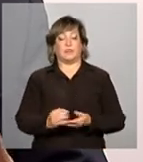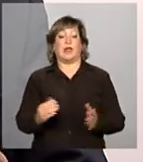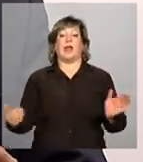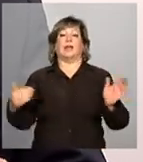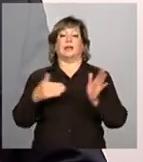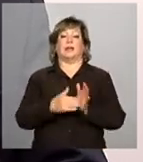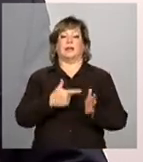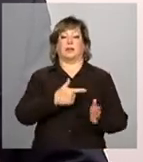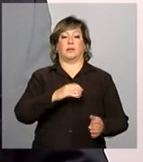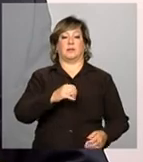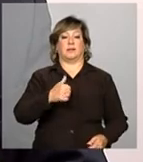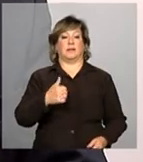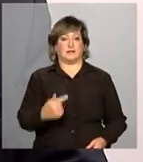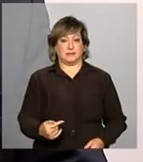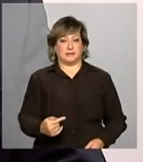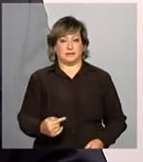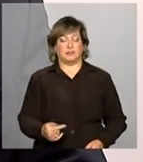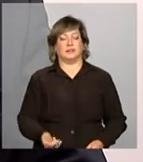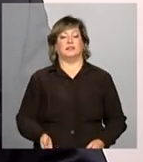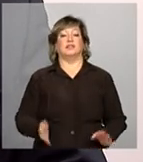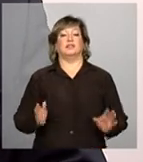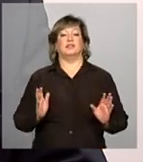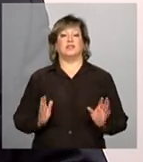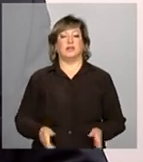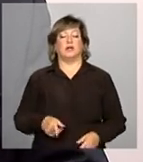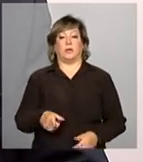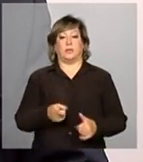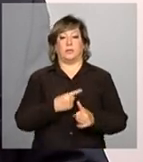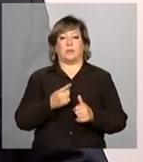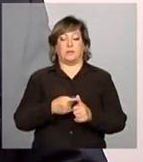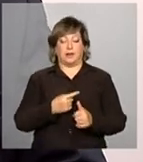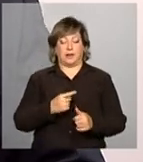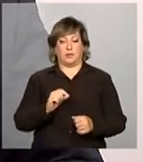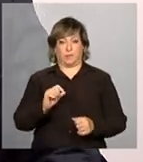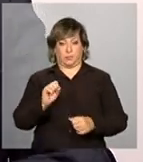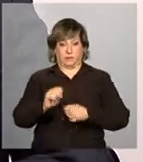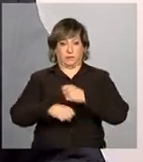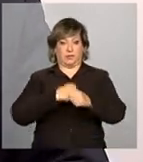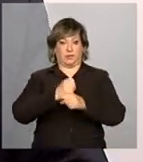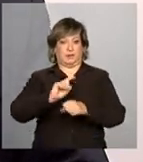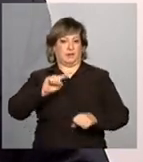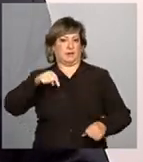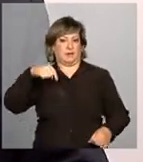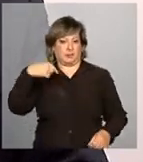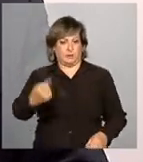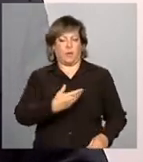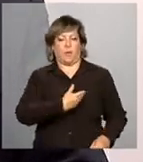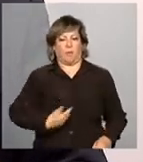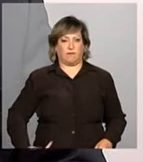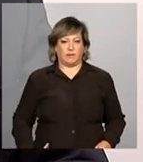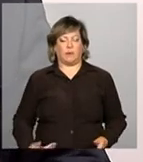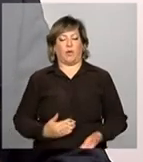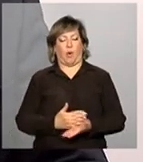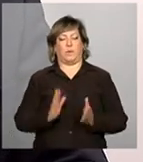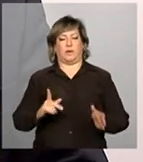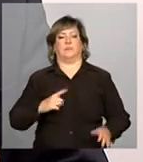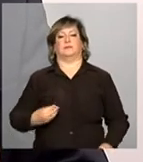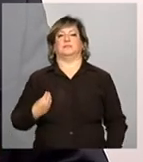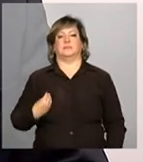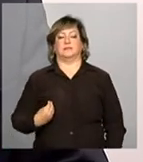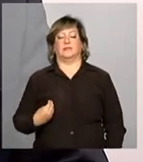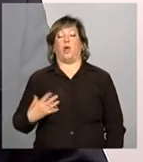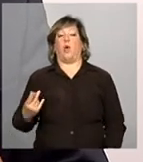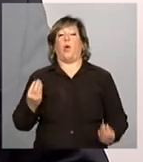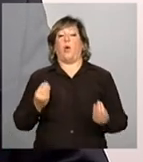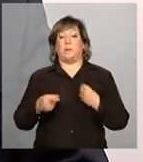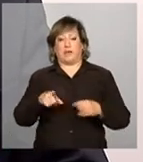2017 já já no primeiro ano de Mandato do próximo do próximo governo e como não planejamento